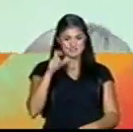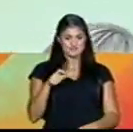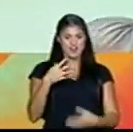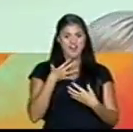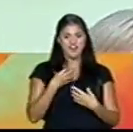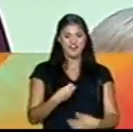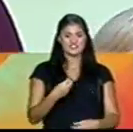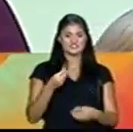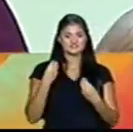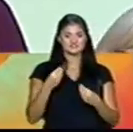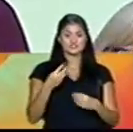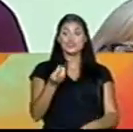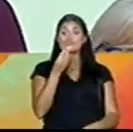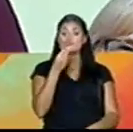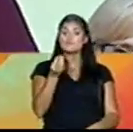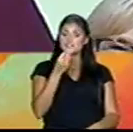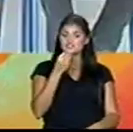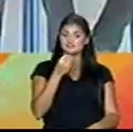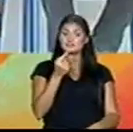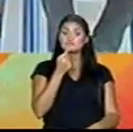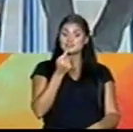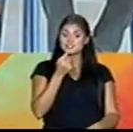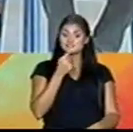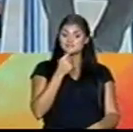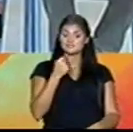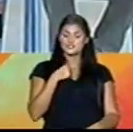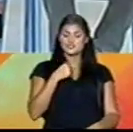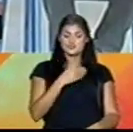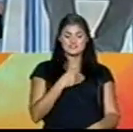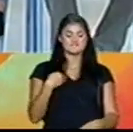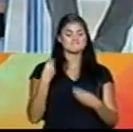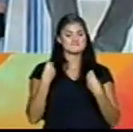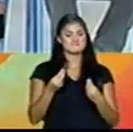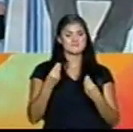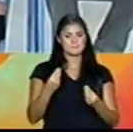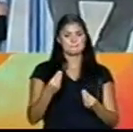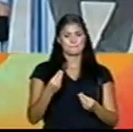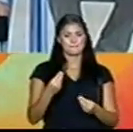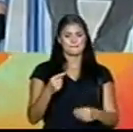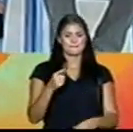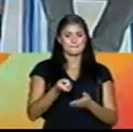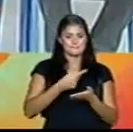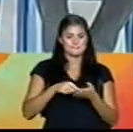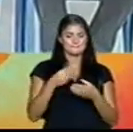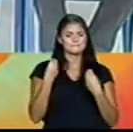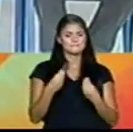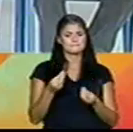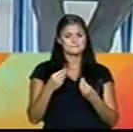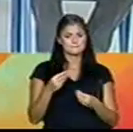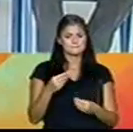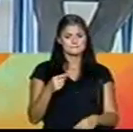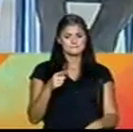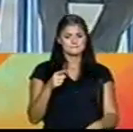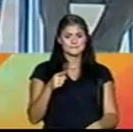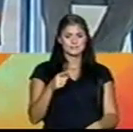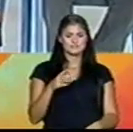muito, muito, muito de me alimentar. Compreendem? Claro. E são saudáveis. Super saudáveis. Super saudáveis. Daquelas que se faz